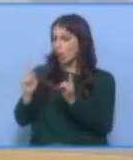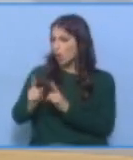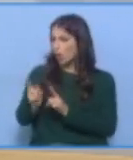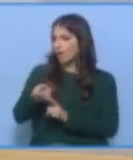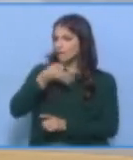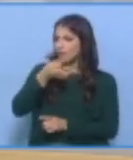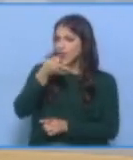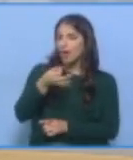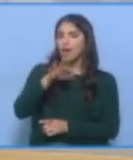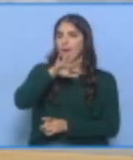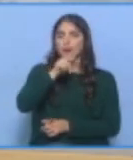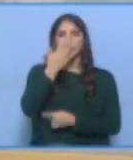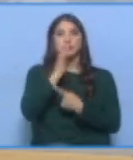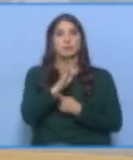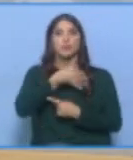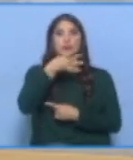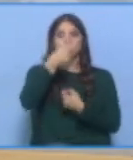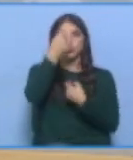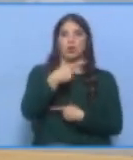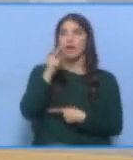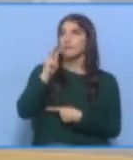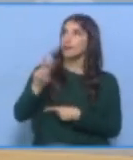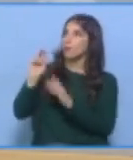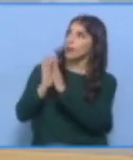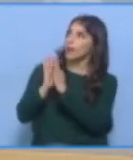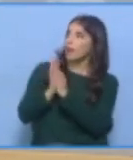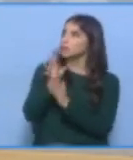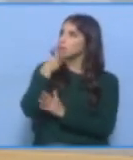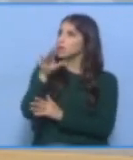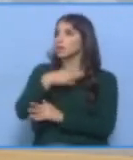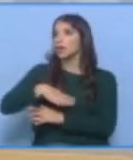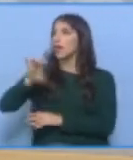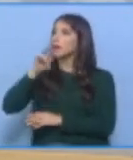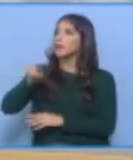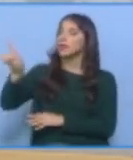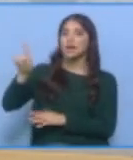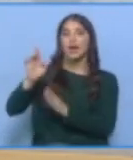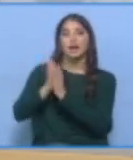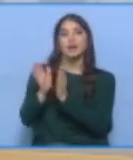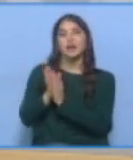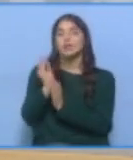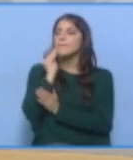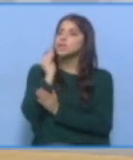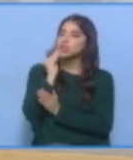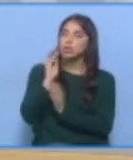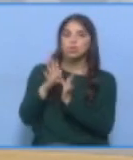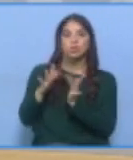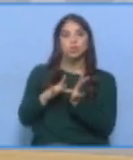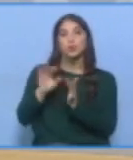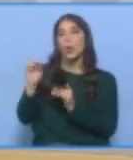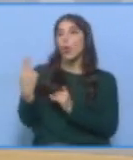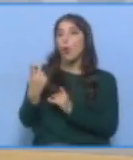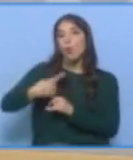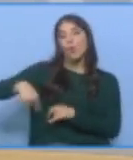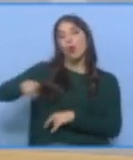mãe, conta que vai na rua com ele, e ele vê uma igreja pequenino e diz que quer ir àquela igreja dar um beijinho a Jesus ou dar um beijinho a Nossa Senhora, como ele